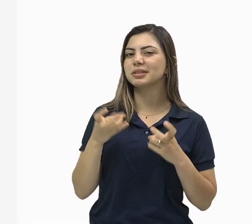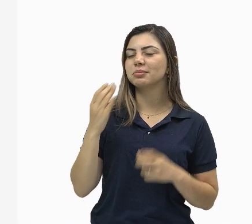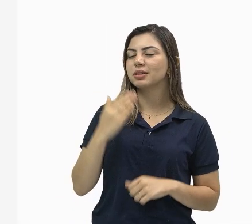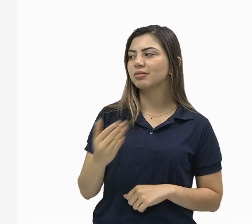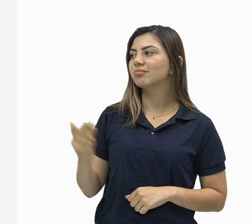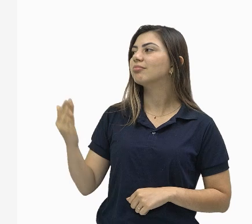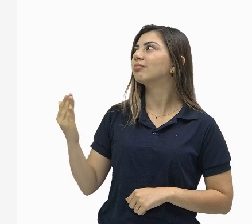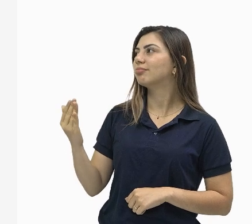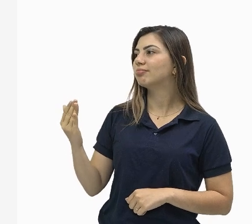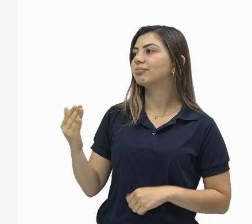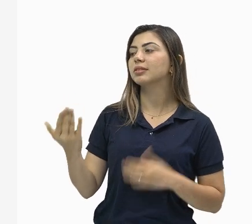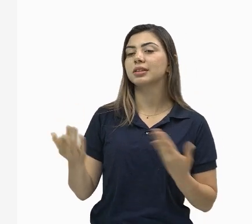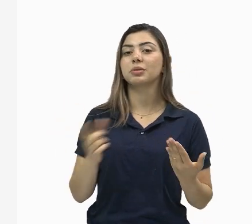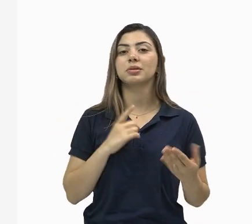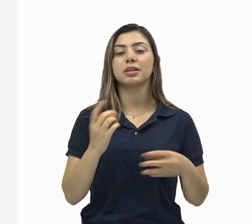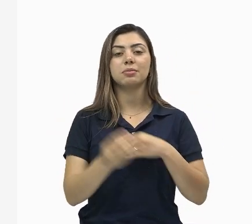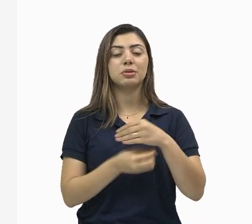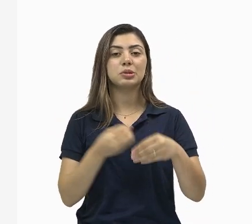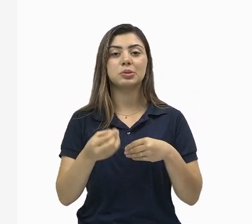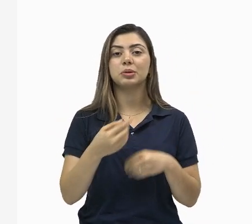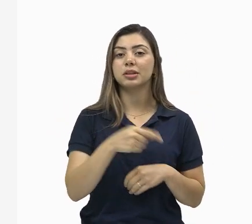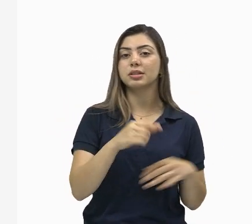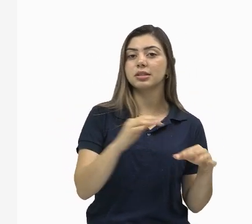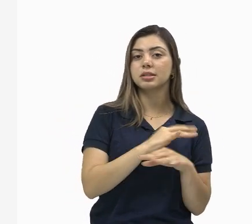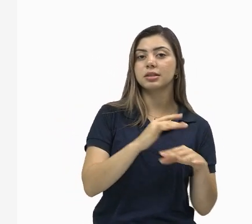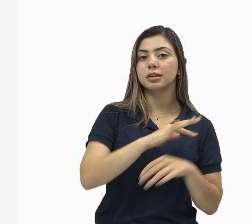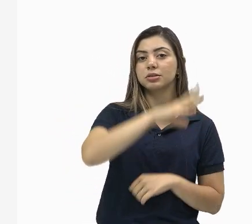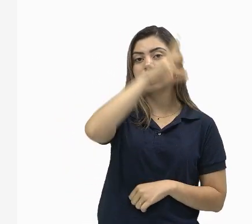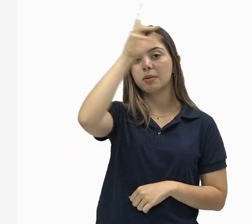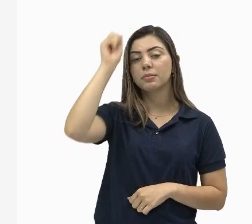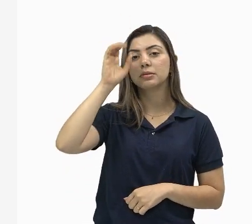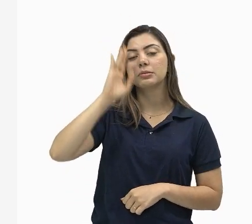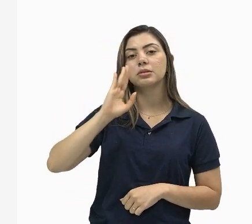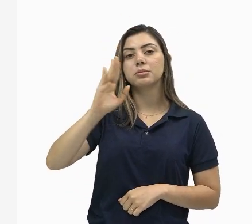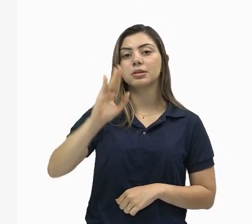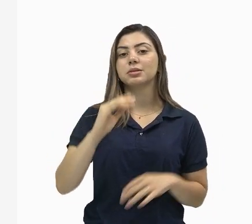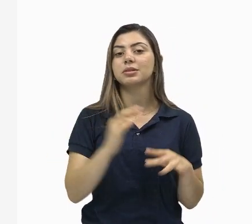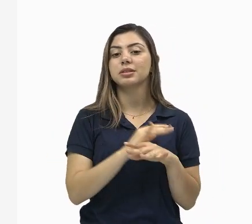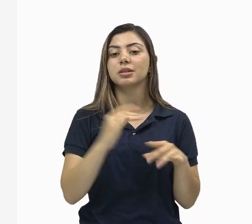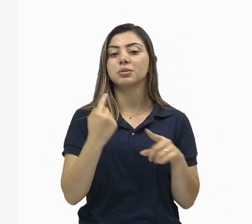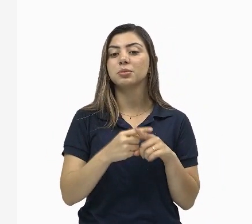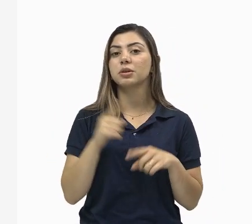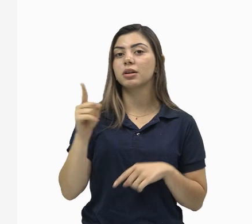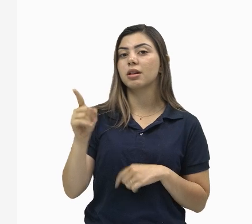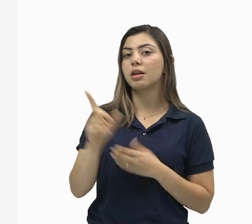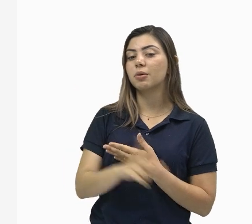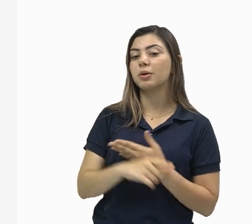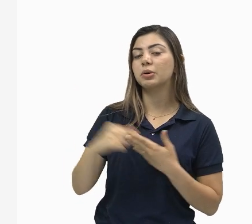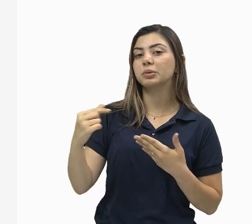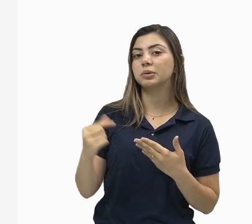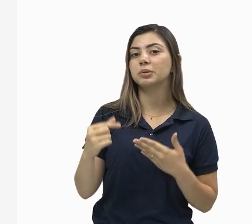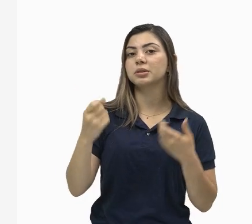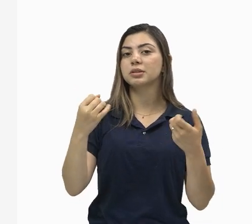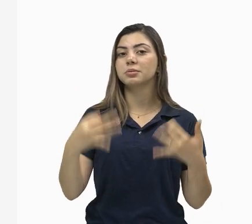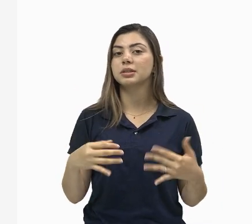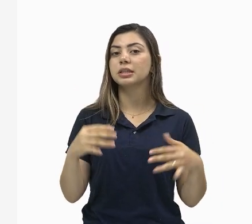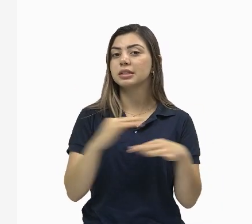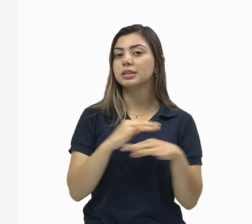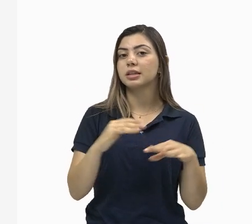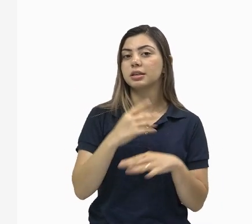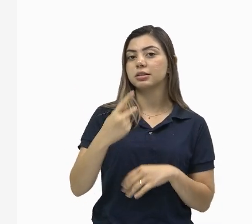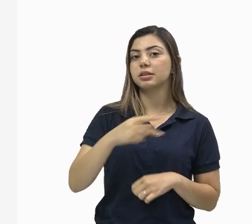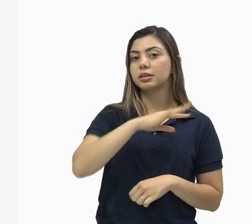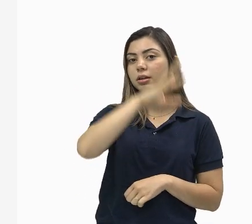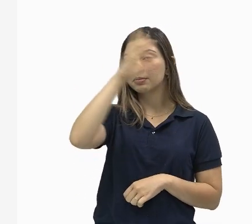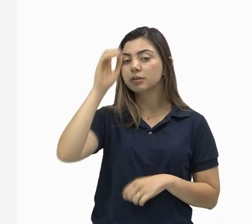a mistura de Manaus, né, especificamente a cidade, porque o Milton vai trazer essa ideia da cidade de Manaus, mas vai